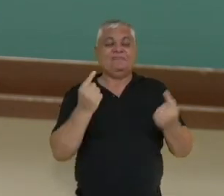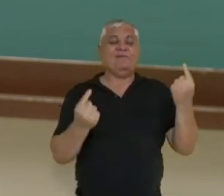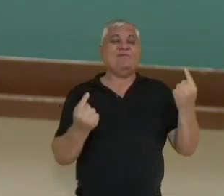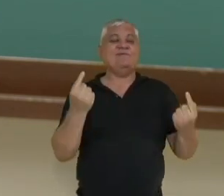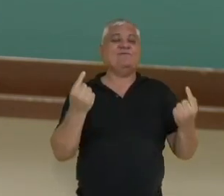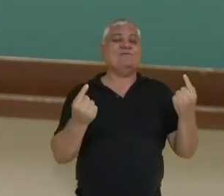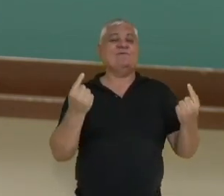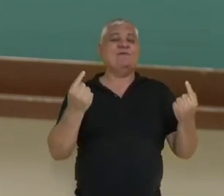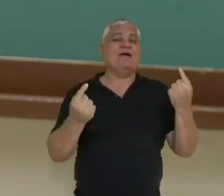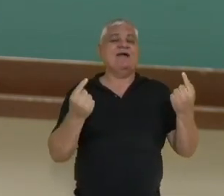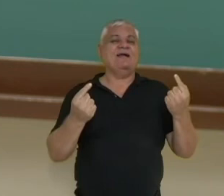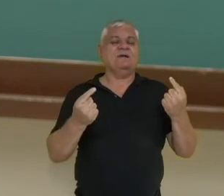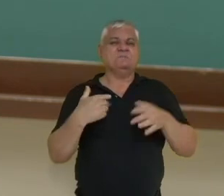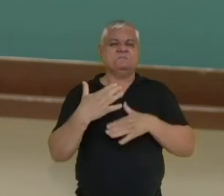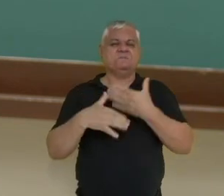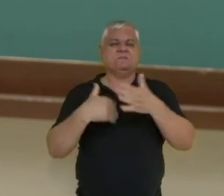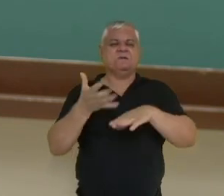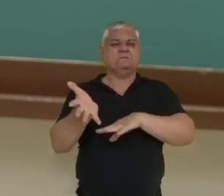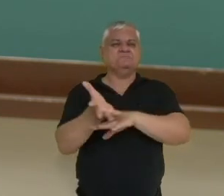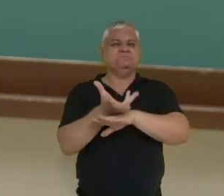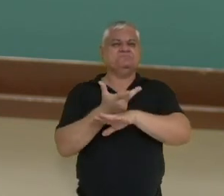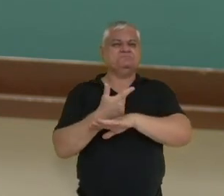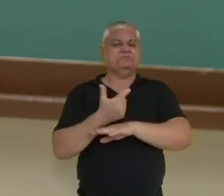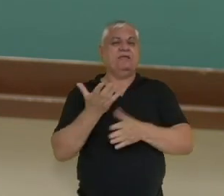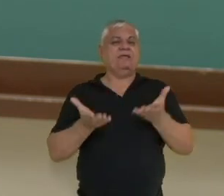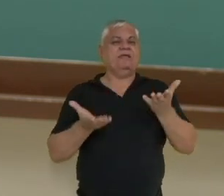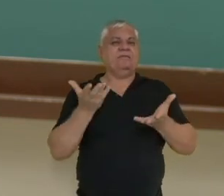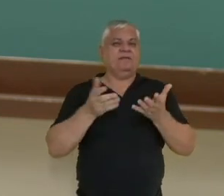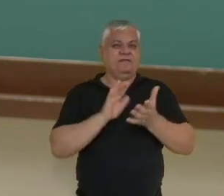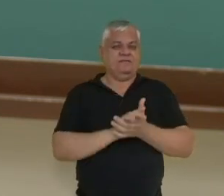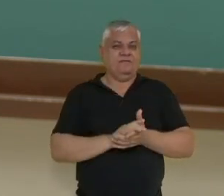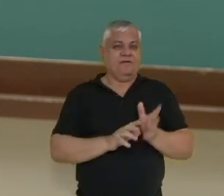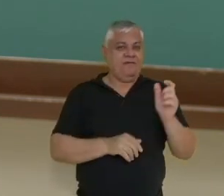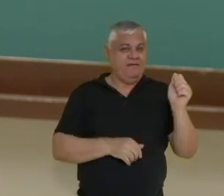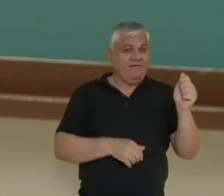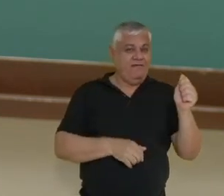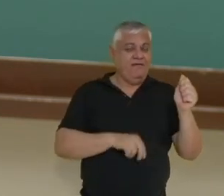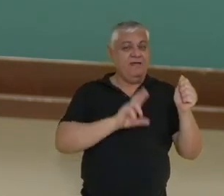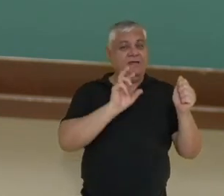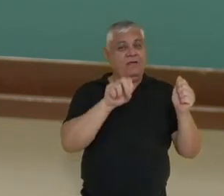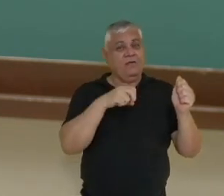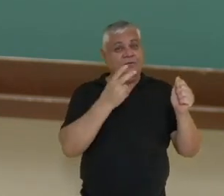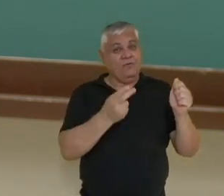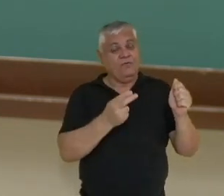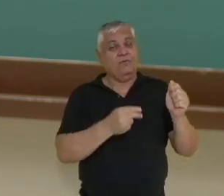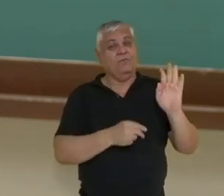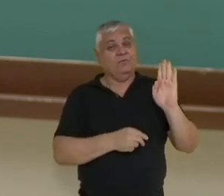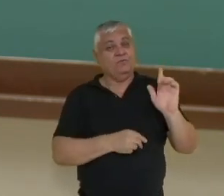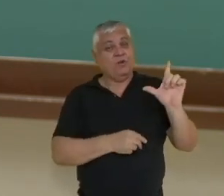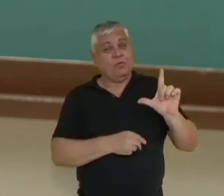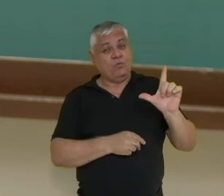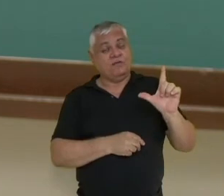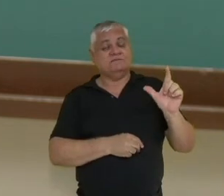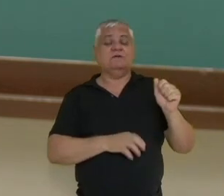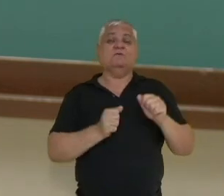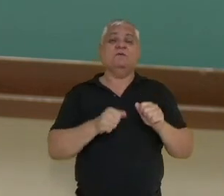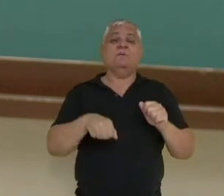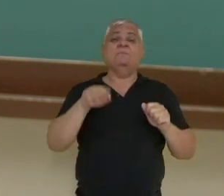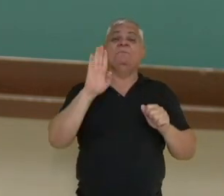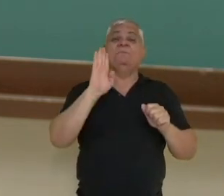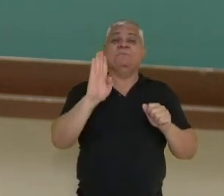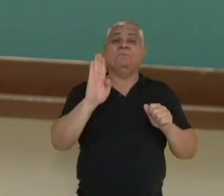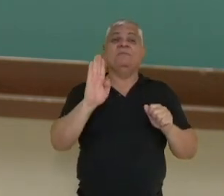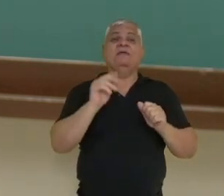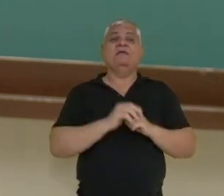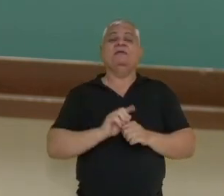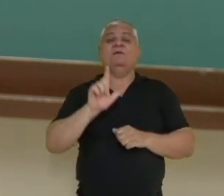duplas tem o desempenho mais equilibrado? Será que é a dupla A, da Bruna e do Lucas? Ou será que é a